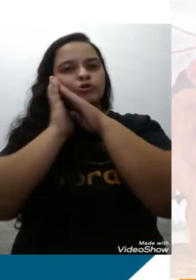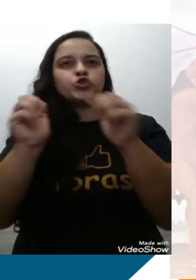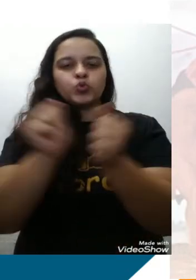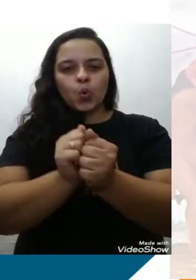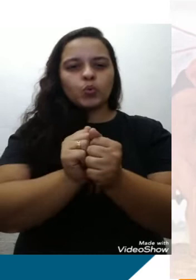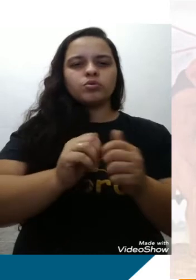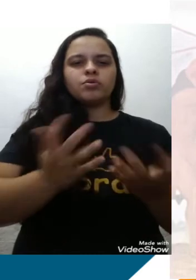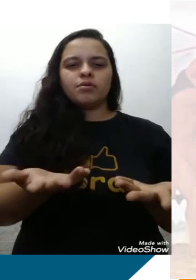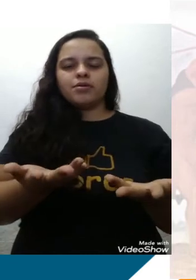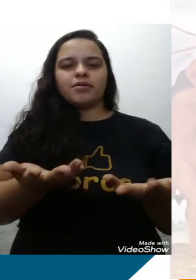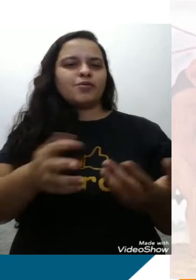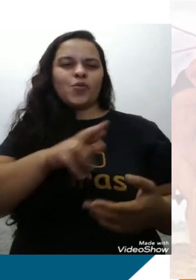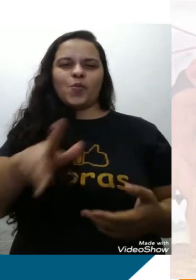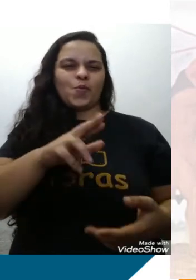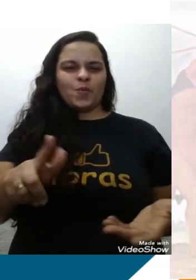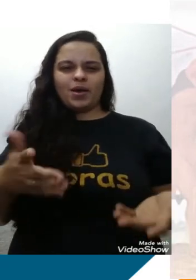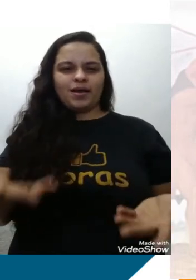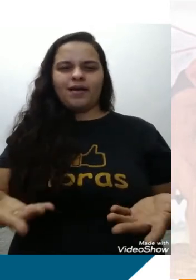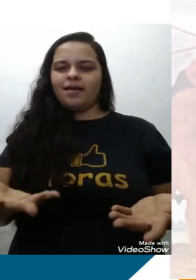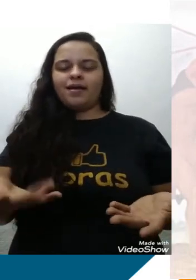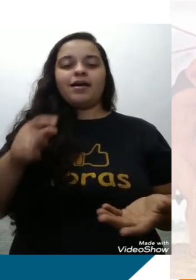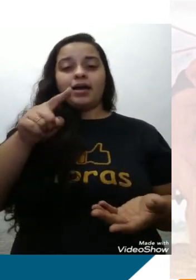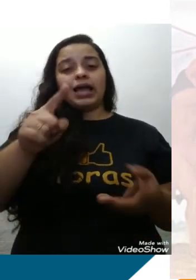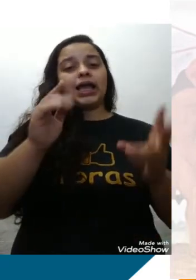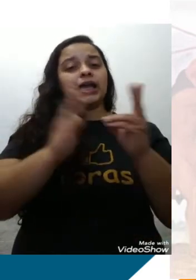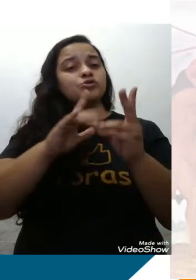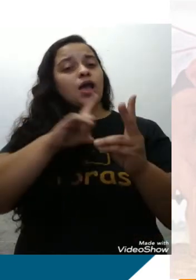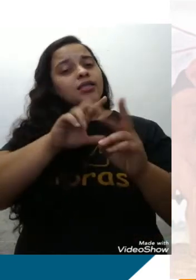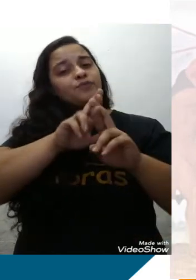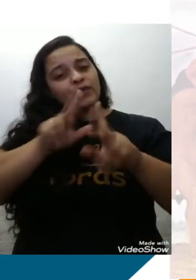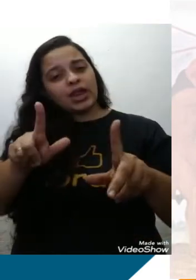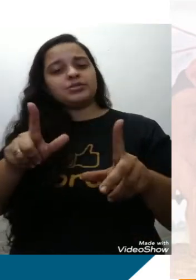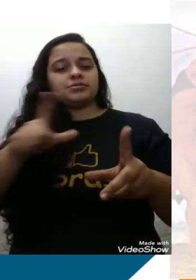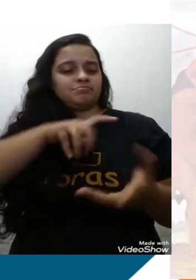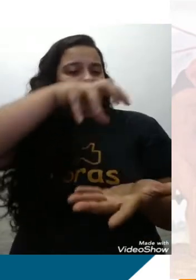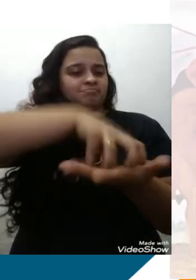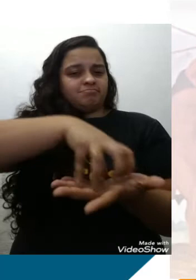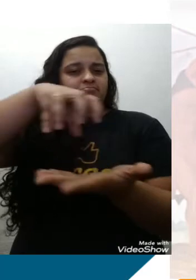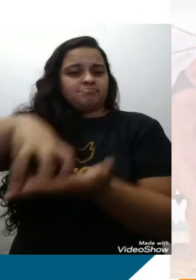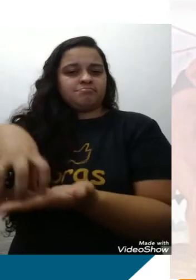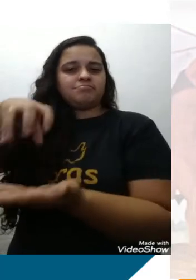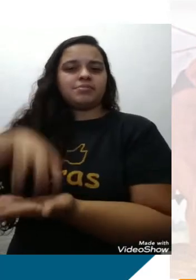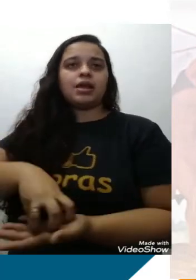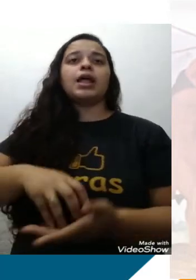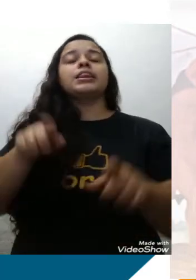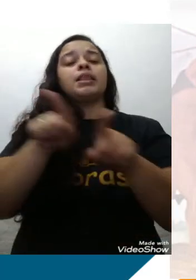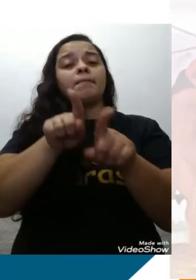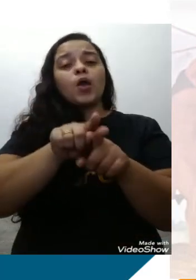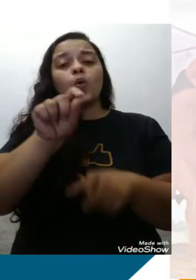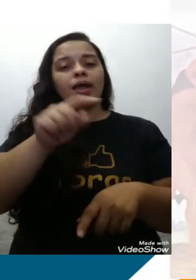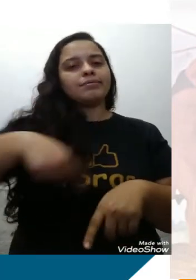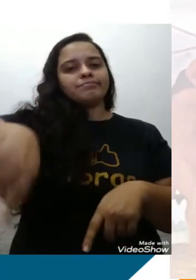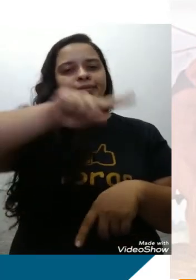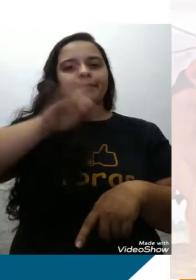mesma forma. Mas é claro que não, né? As etnias indígenas são muito diferentes entre si. Os indígenas são